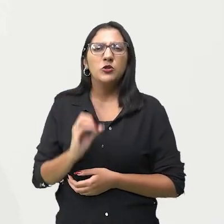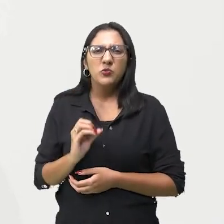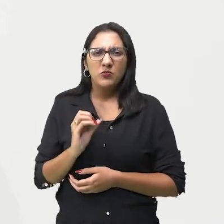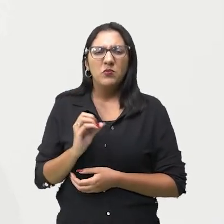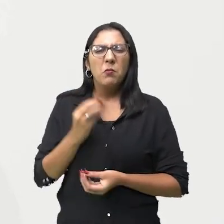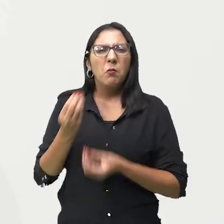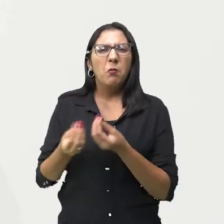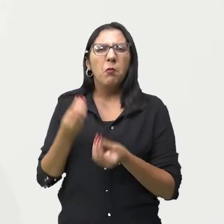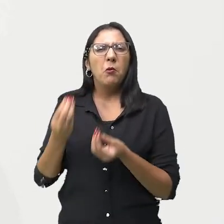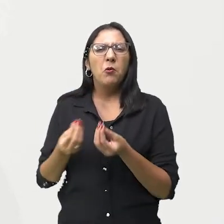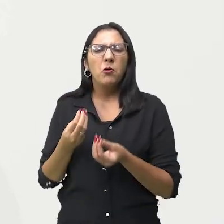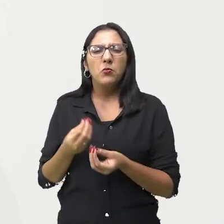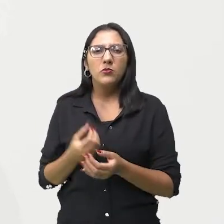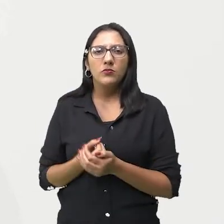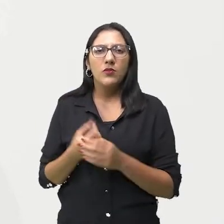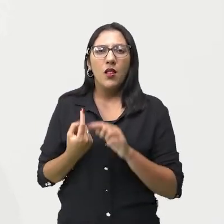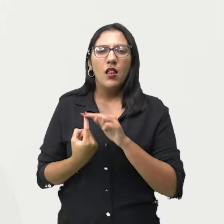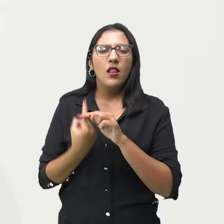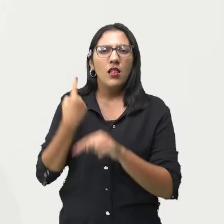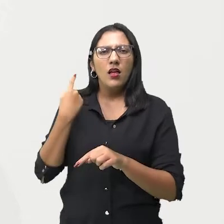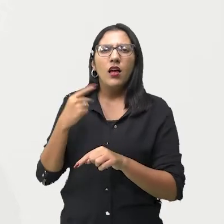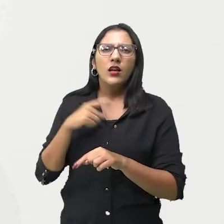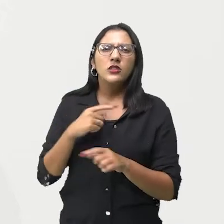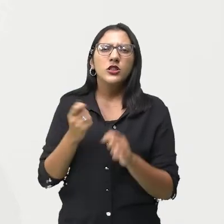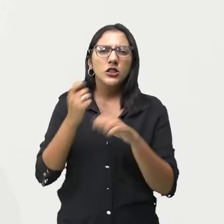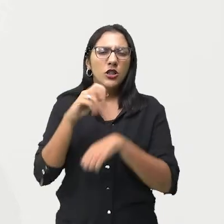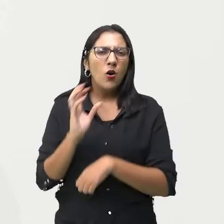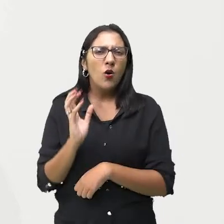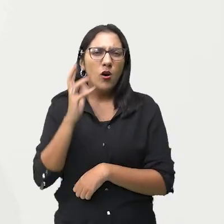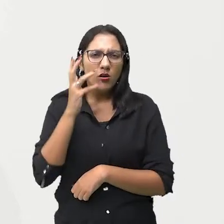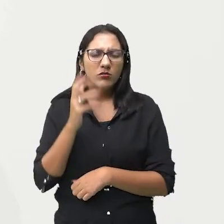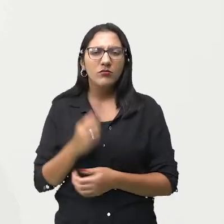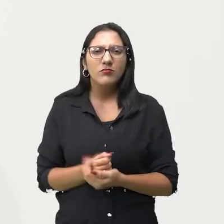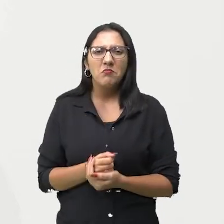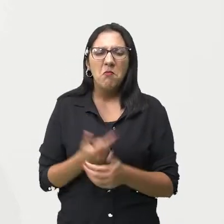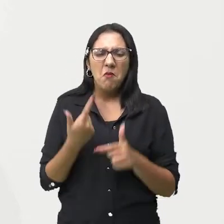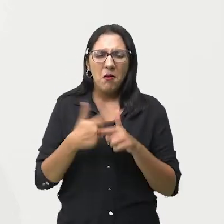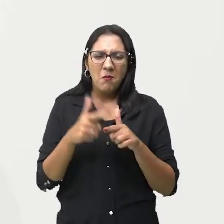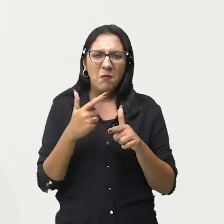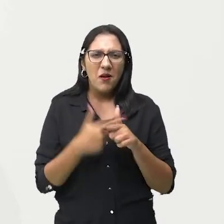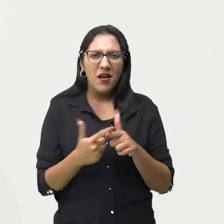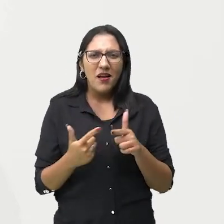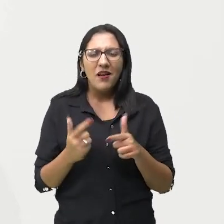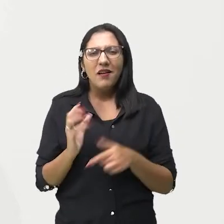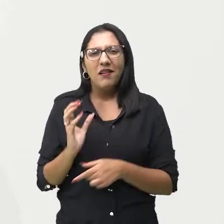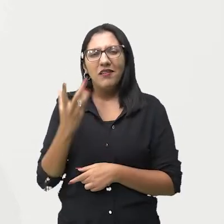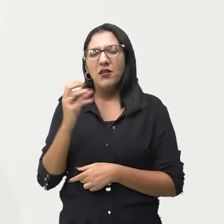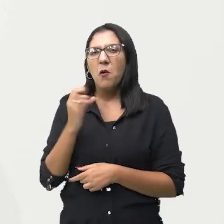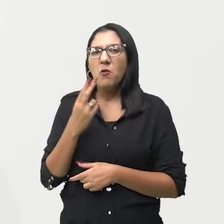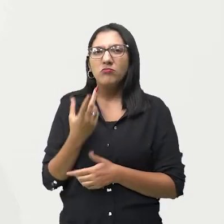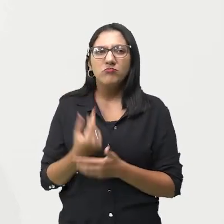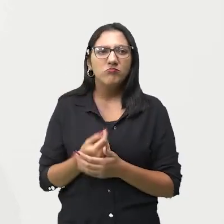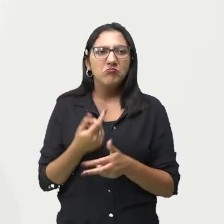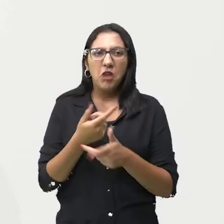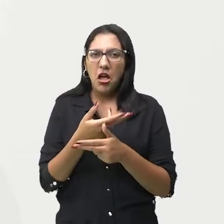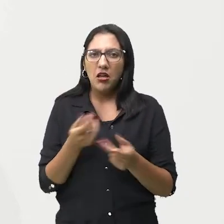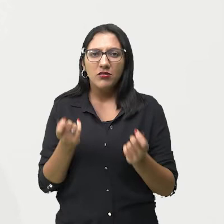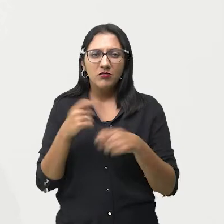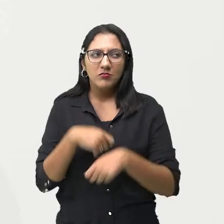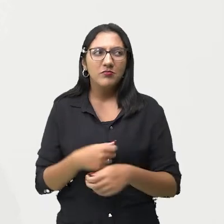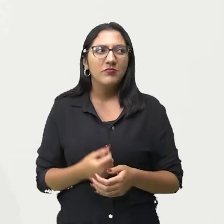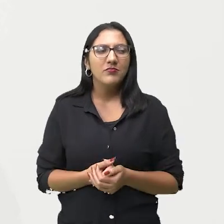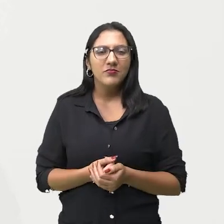que algo do passado pode ser imperfeito? Aconteceu com problemas? Aconteceu com defeitos? Olha,